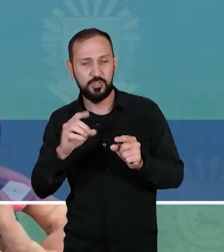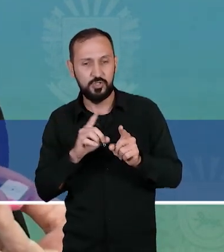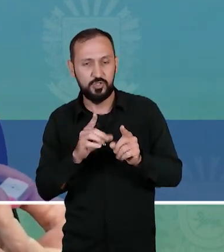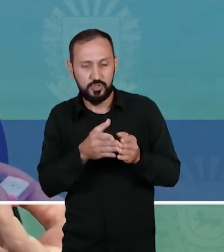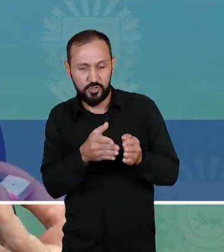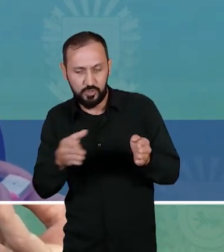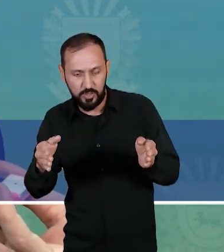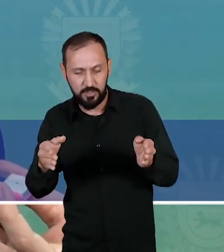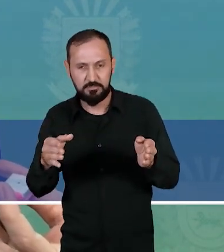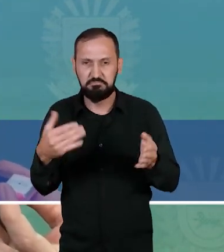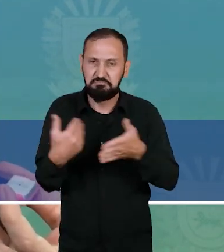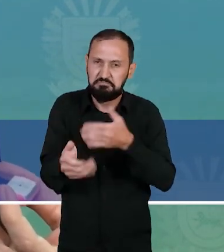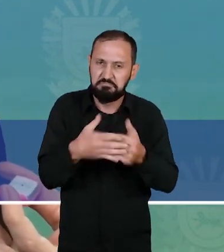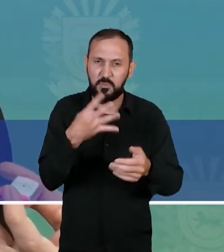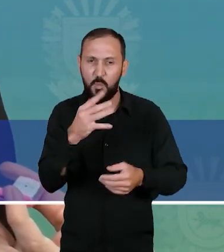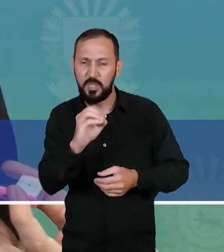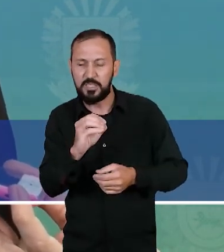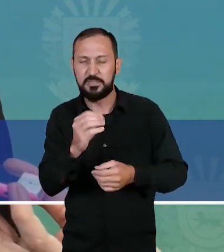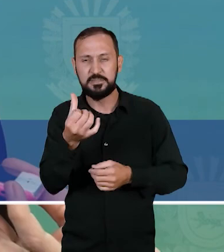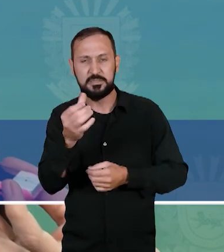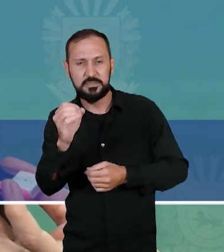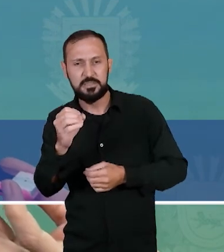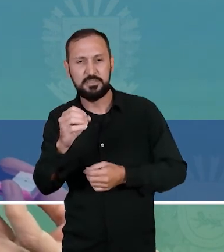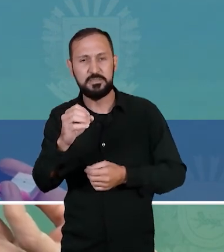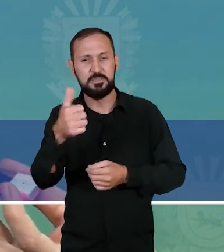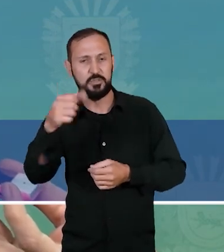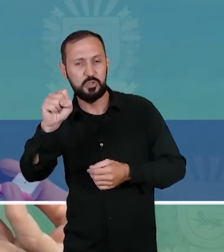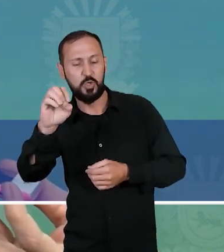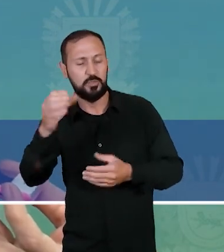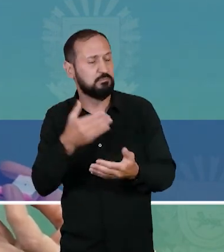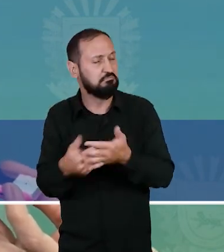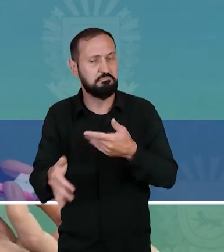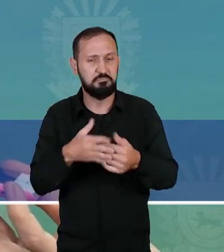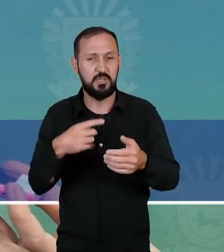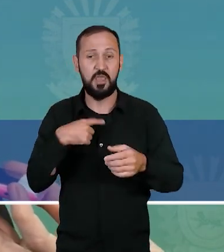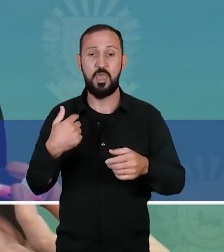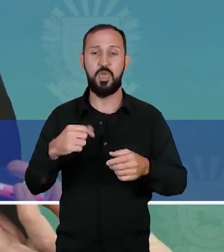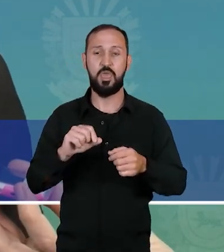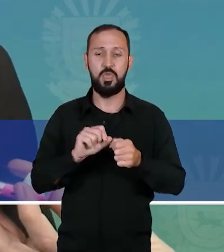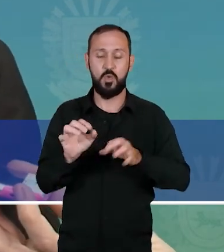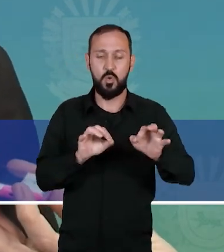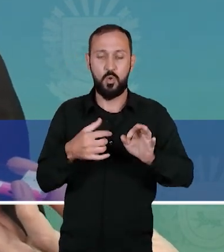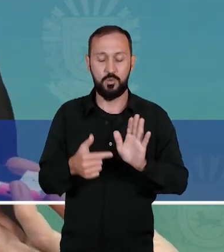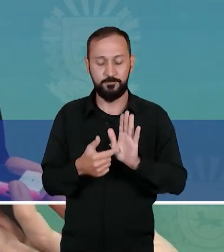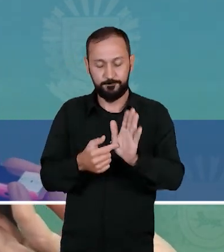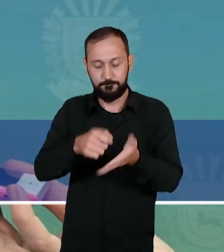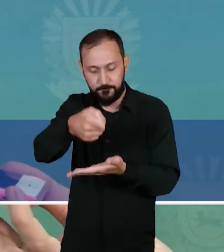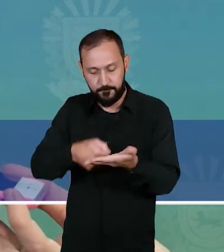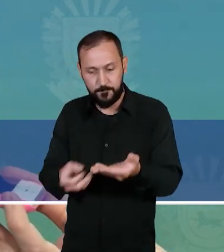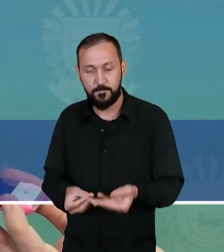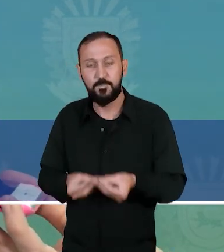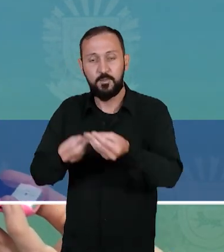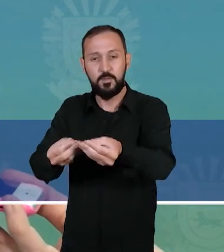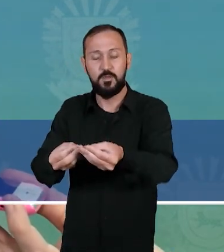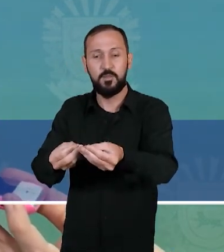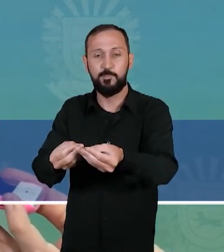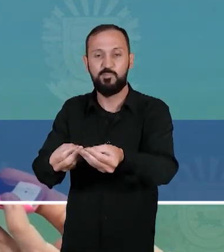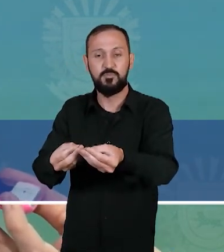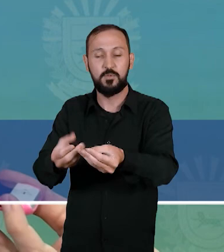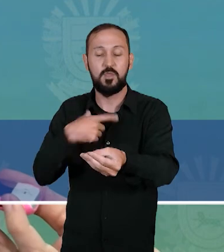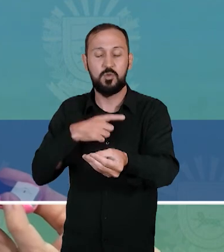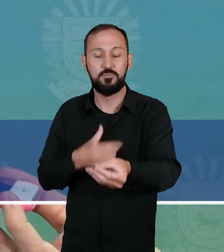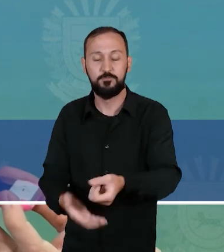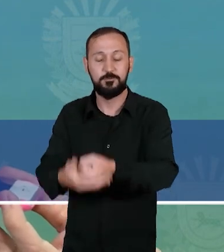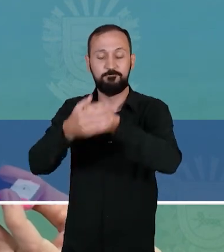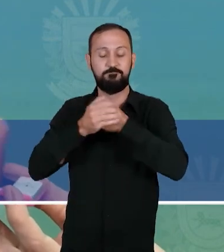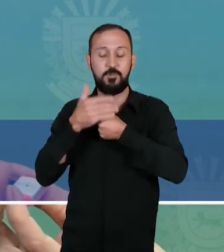após os 30 dias, seja 40, 60, 90, 120, 180 dias, eu fazendo essa alegação, a partir daí